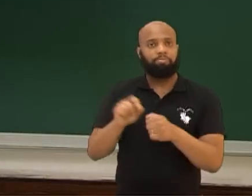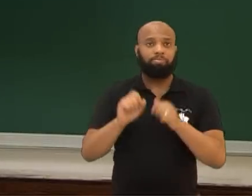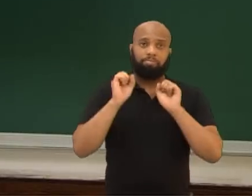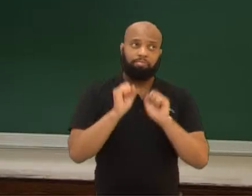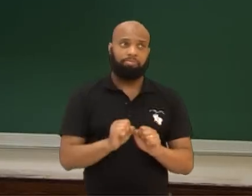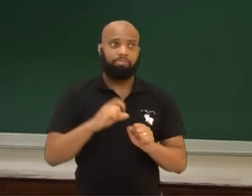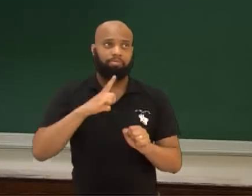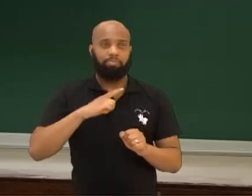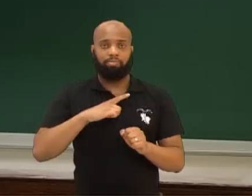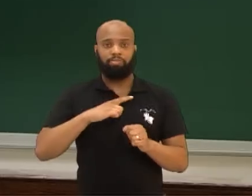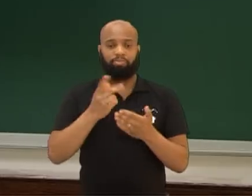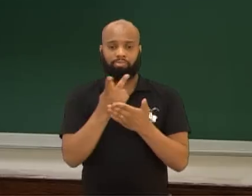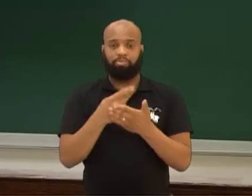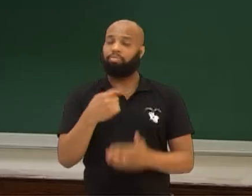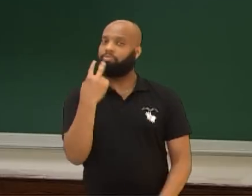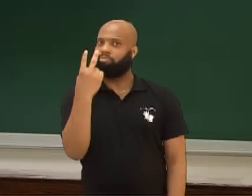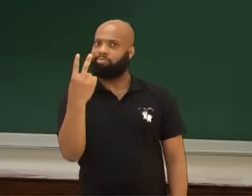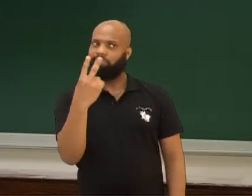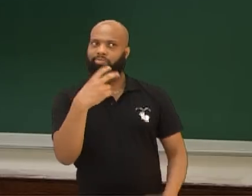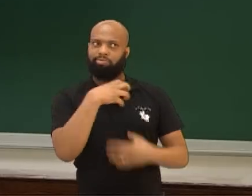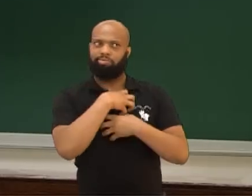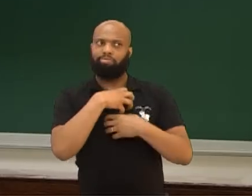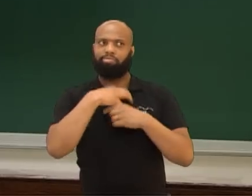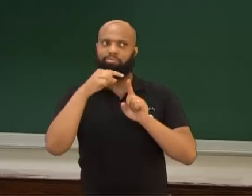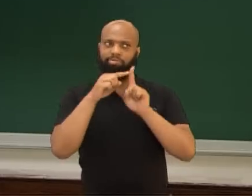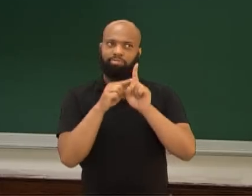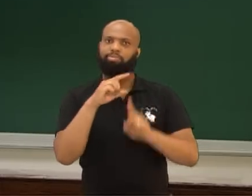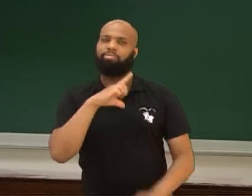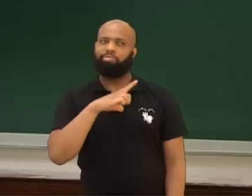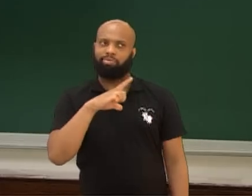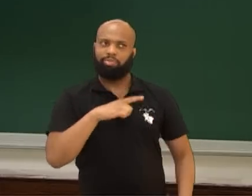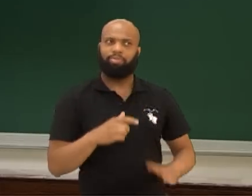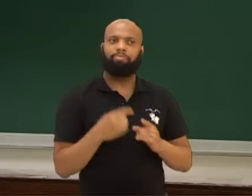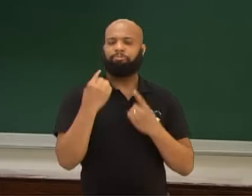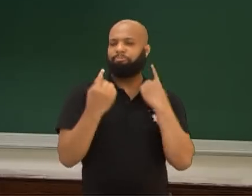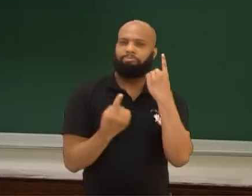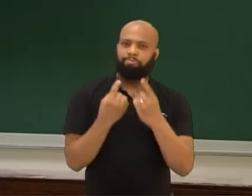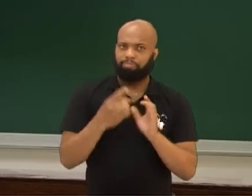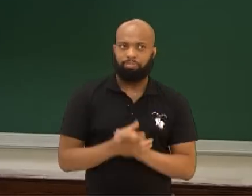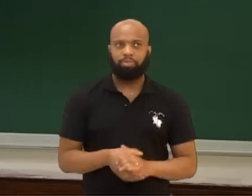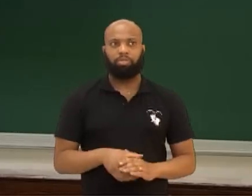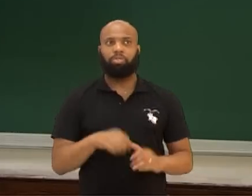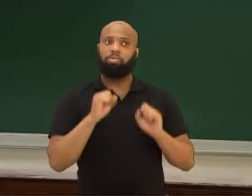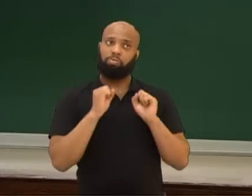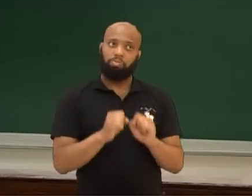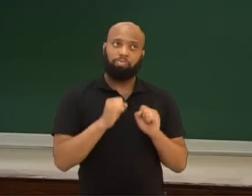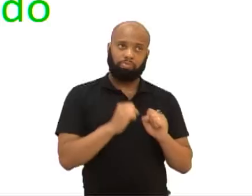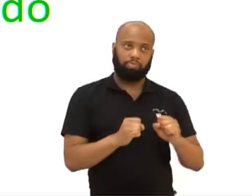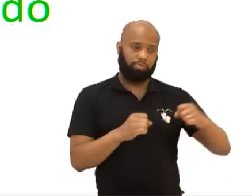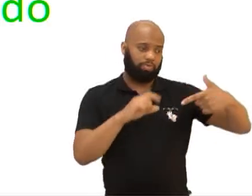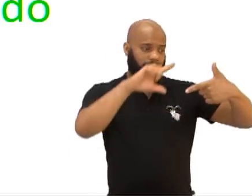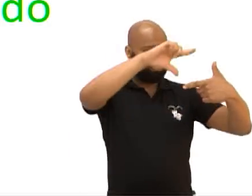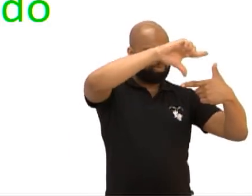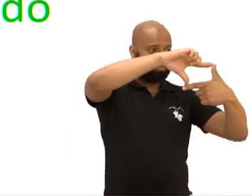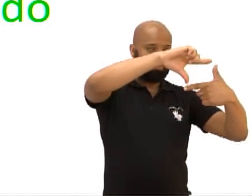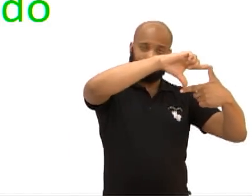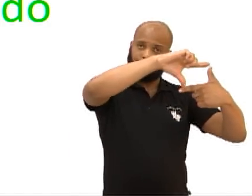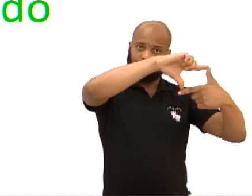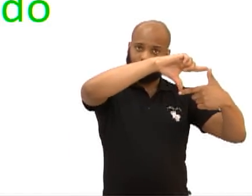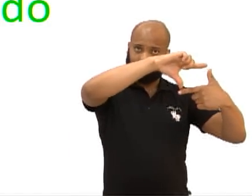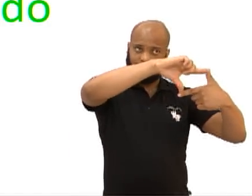ter desenhado 2 tipos de quadrilátero. Ou ele desenhou um retângulo,